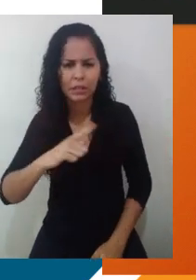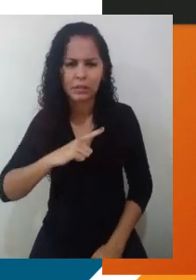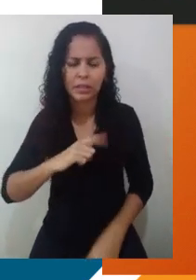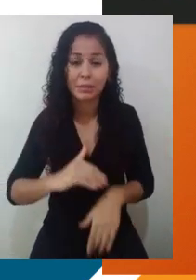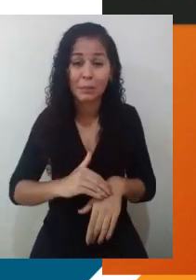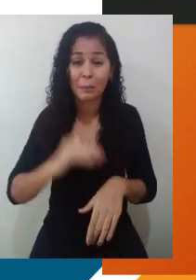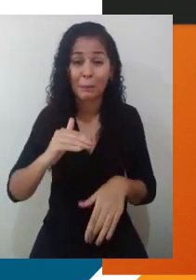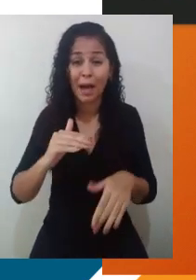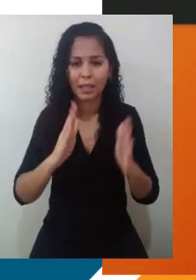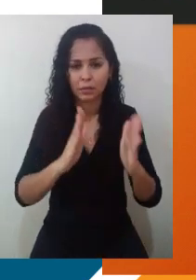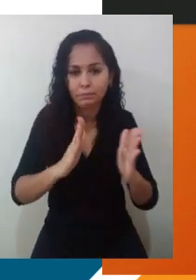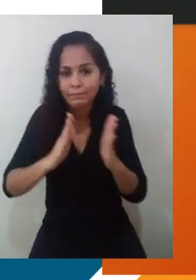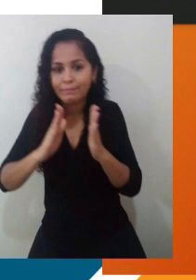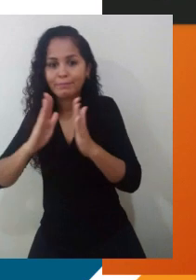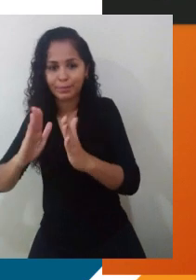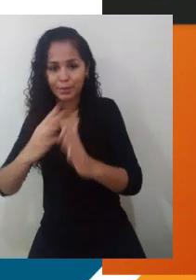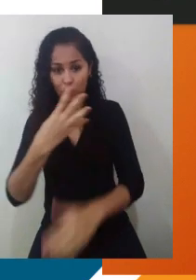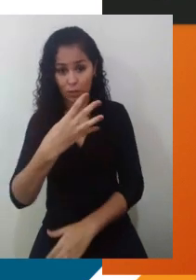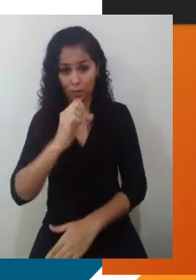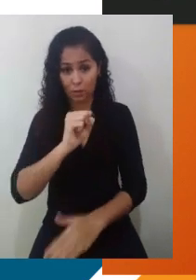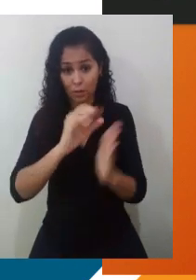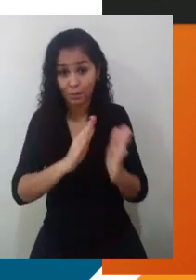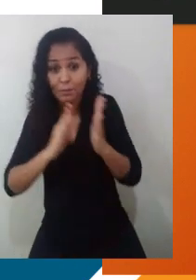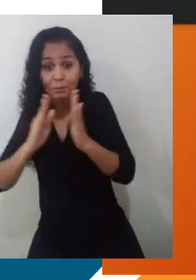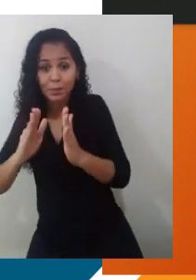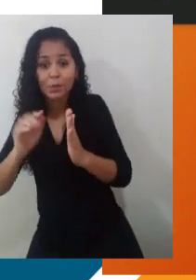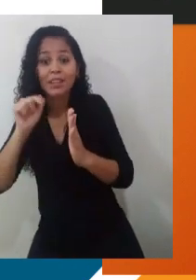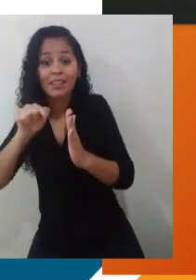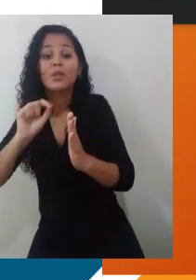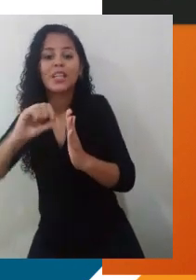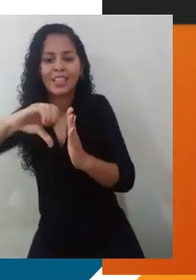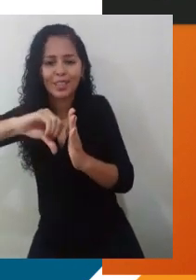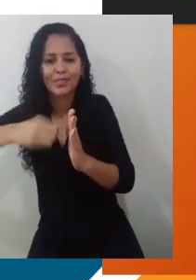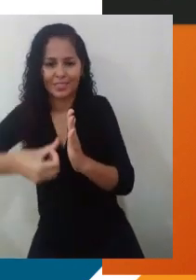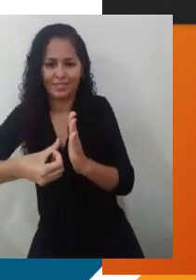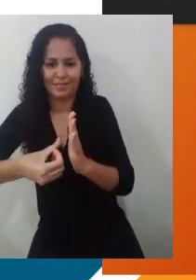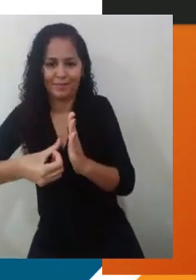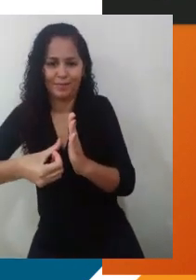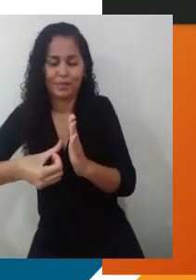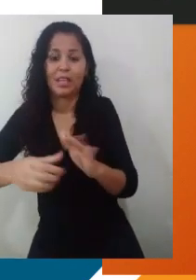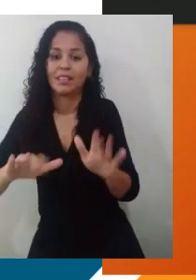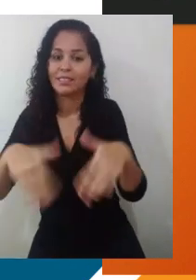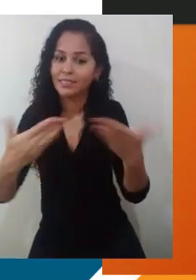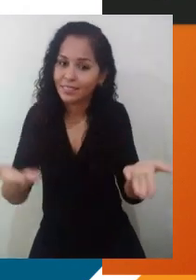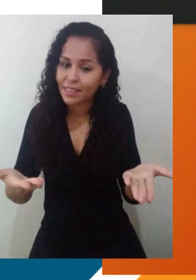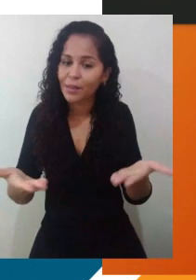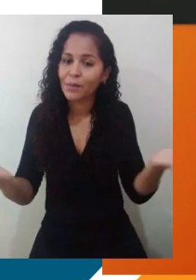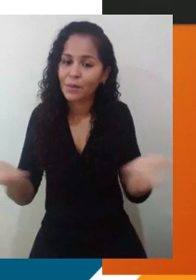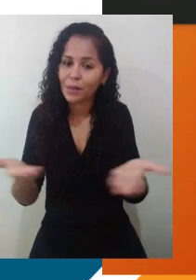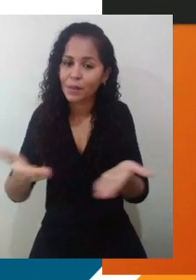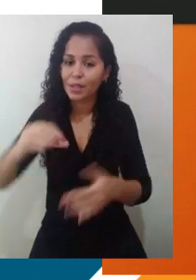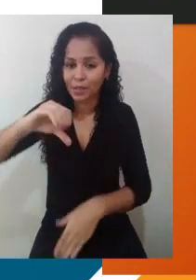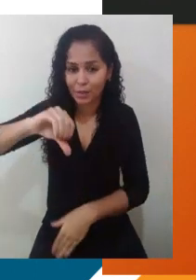um termo a mais, um termo depois do 48, esse termo seria o 96. Por essa